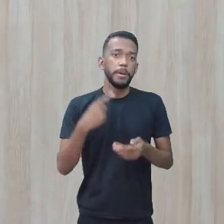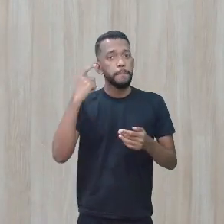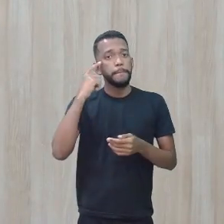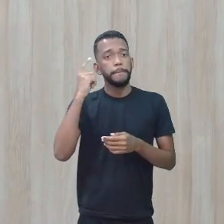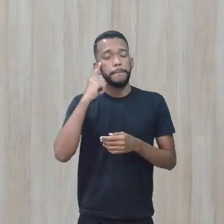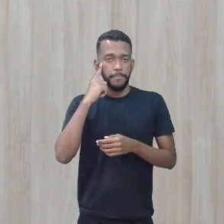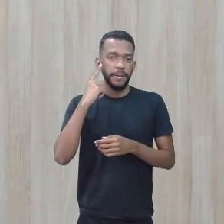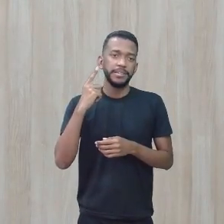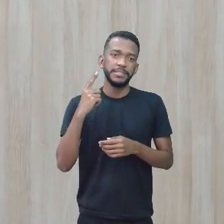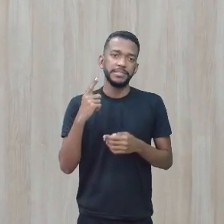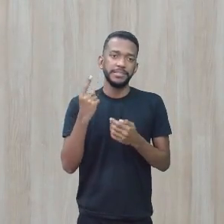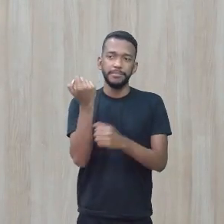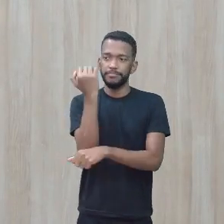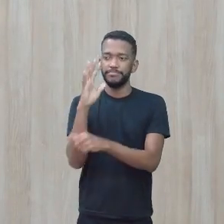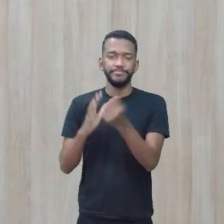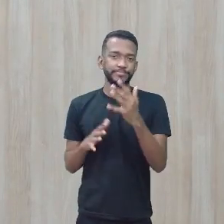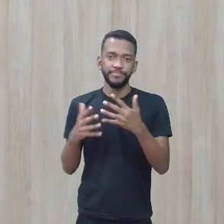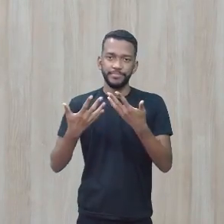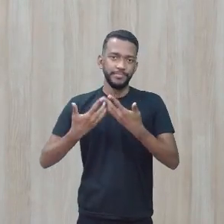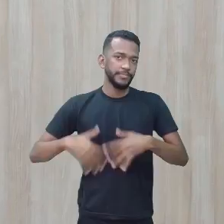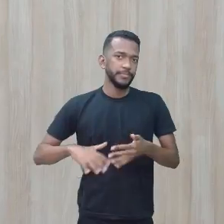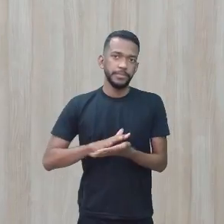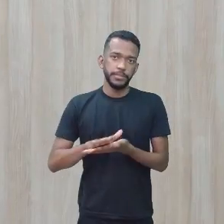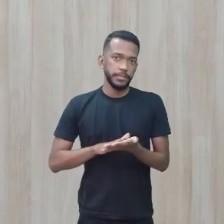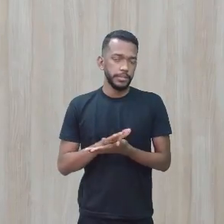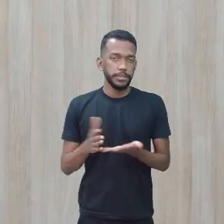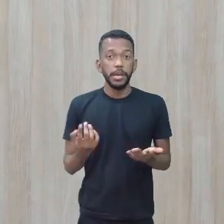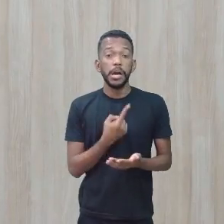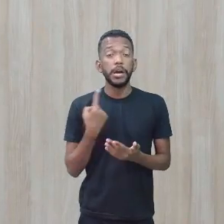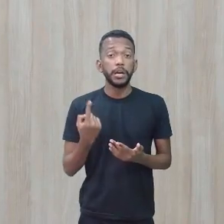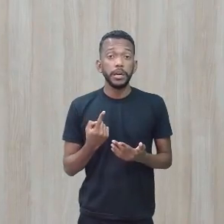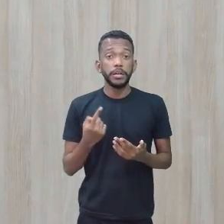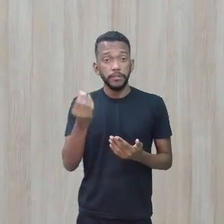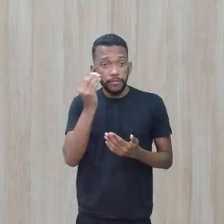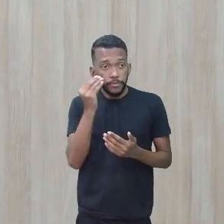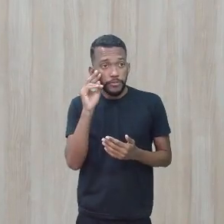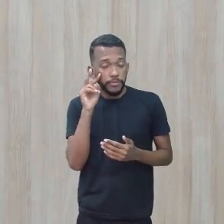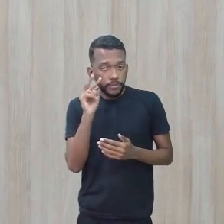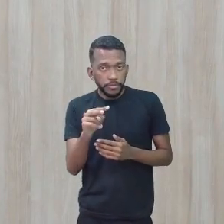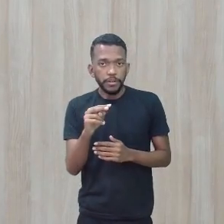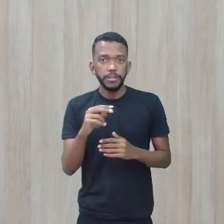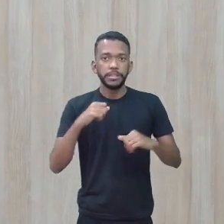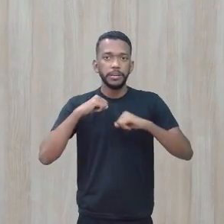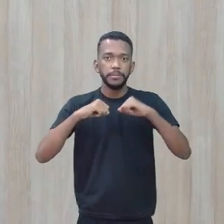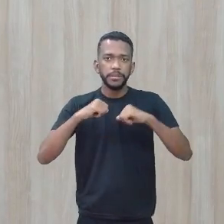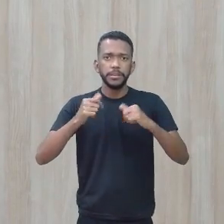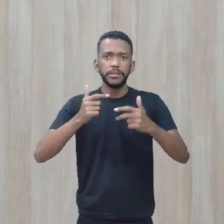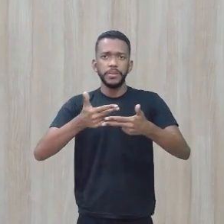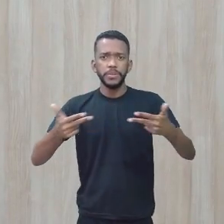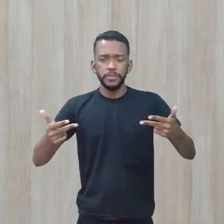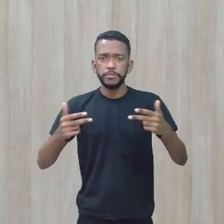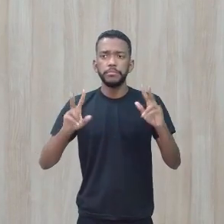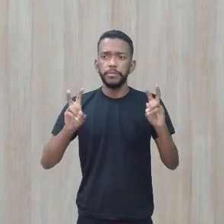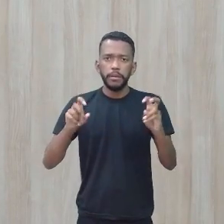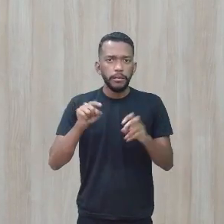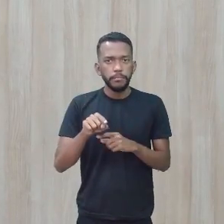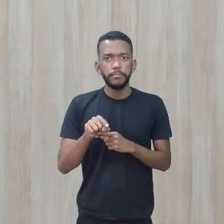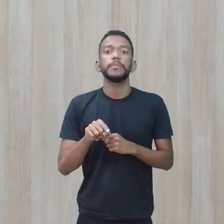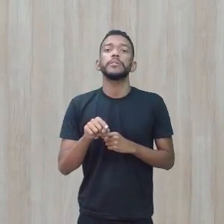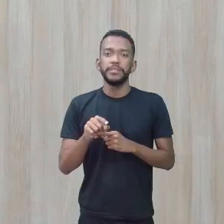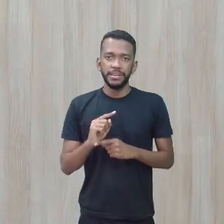meio ambiente. A gente vê hoje temas debatidos, a gente escuta na TV, enfim,